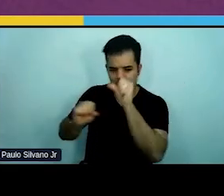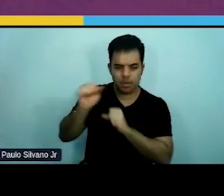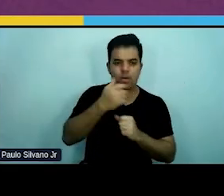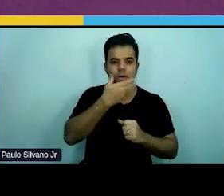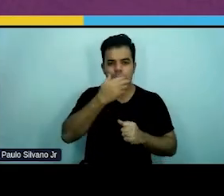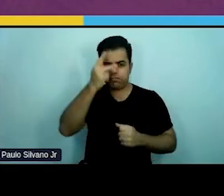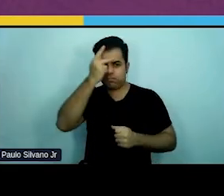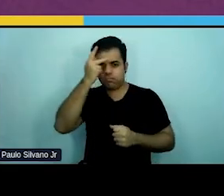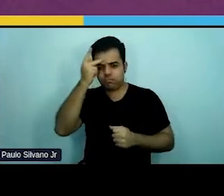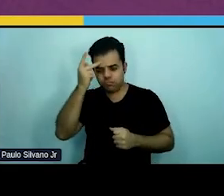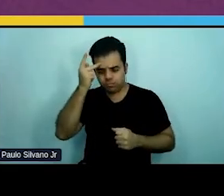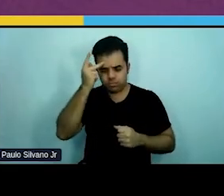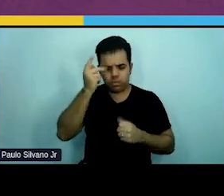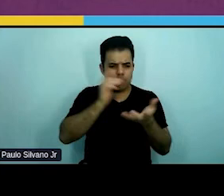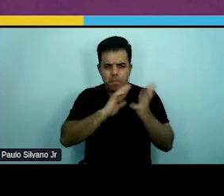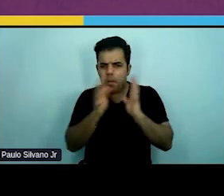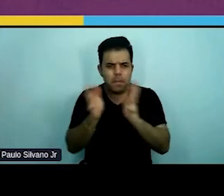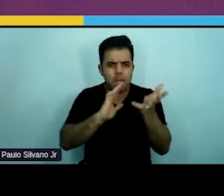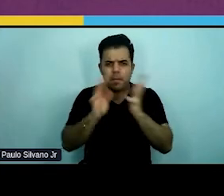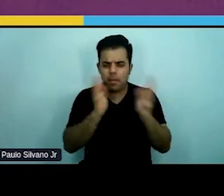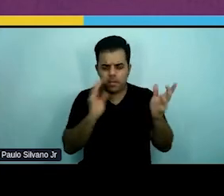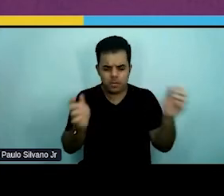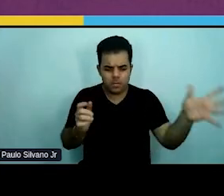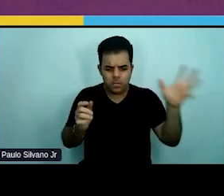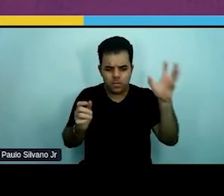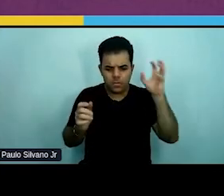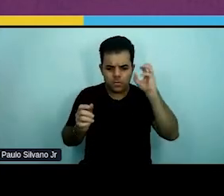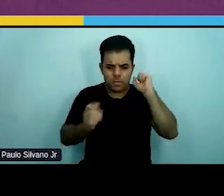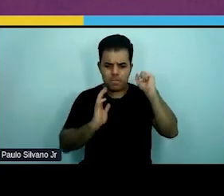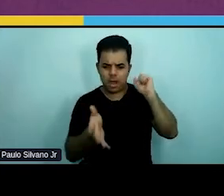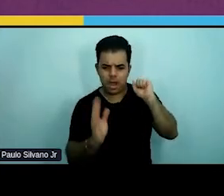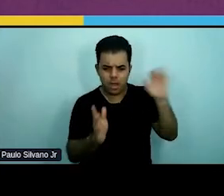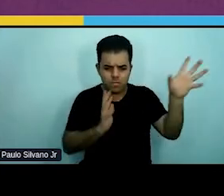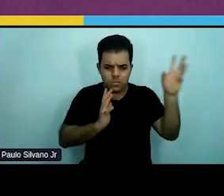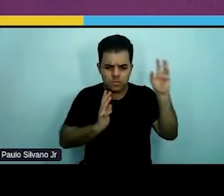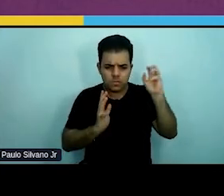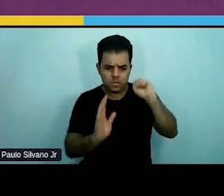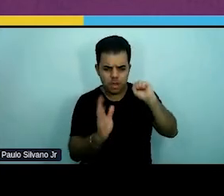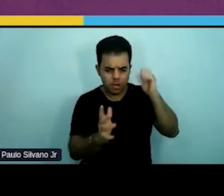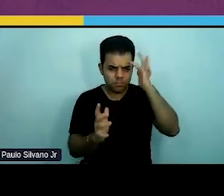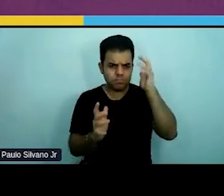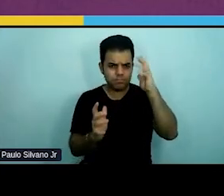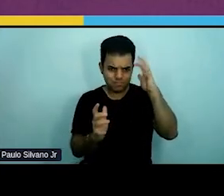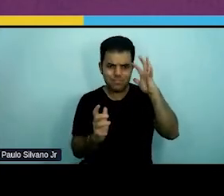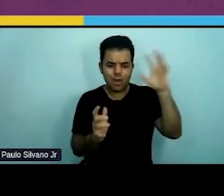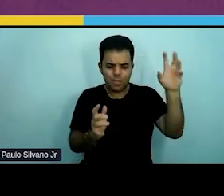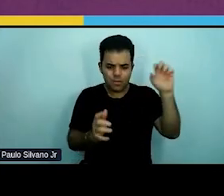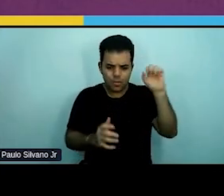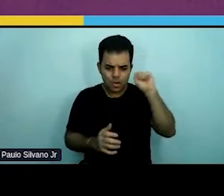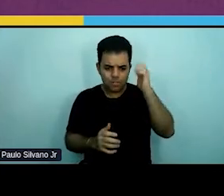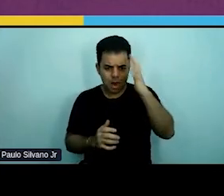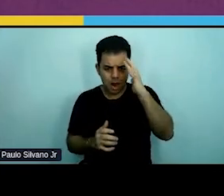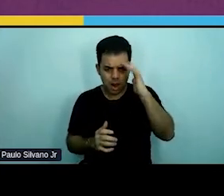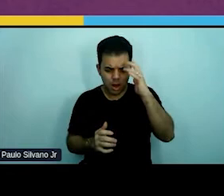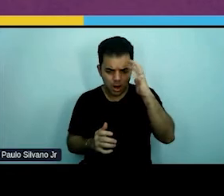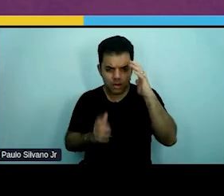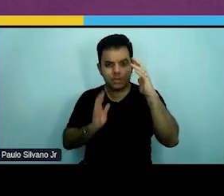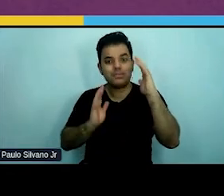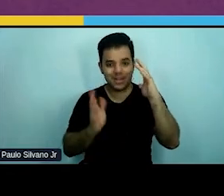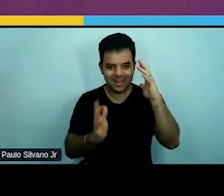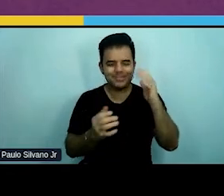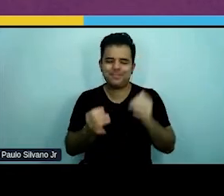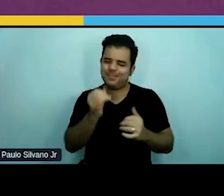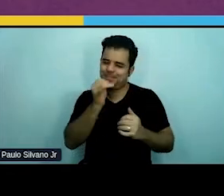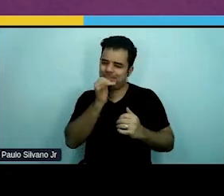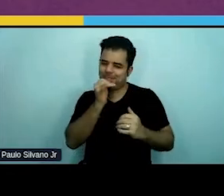né, como é que uma máquina ela pode aí entender contexto. Aí, para responder essa pergunta, né, vamos pegar esse exemplo